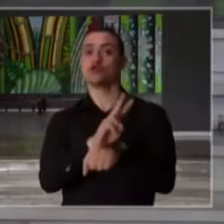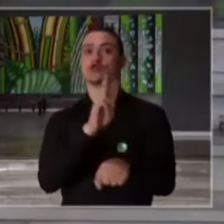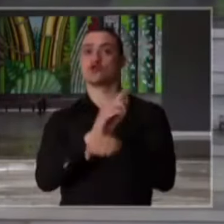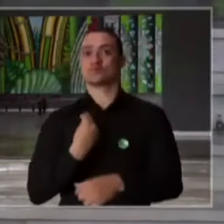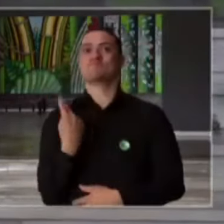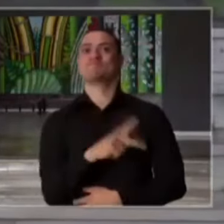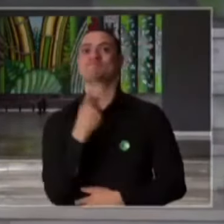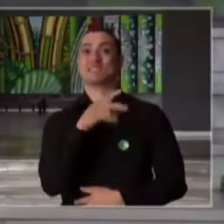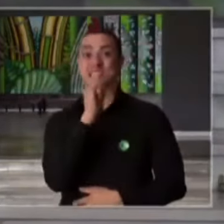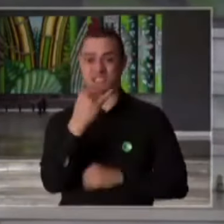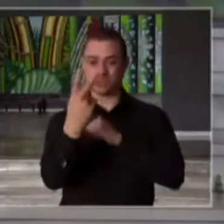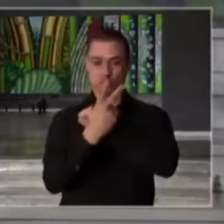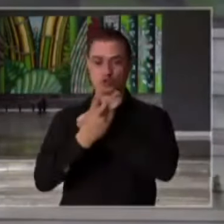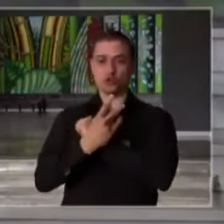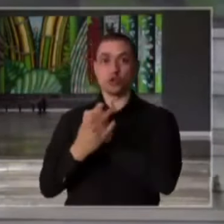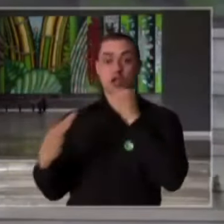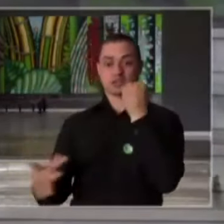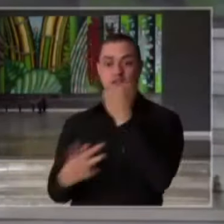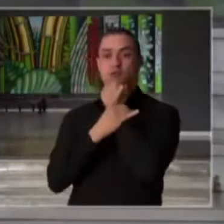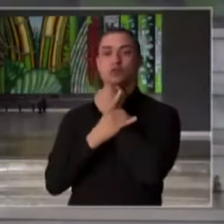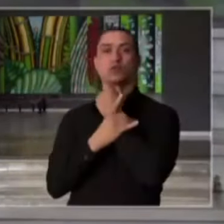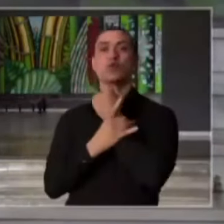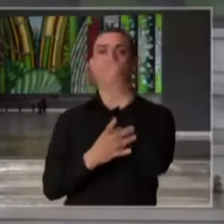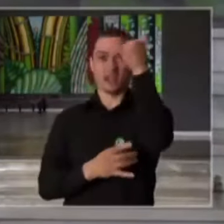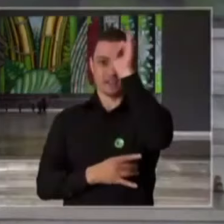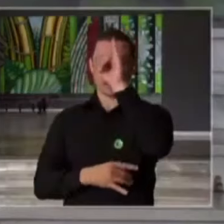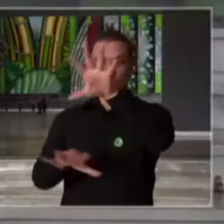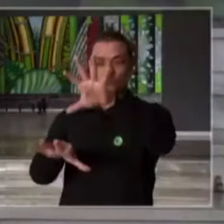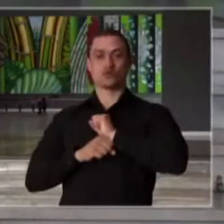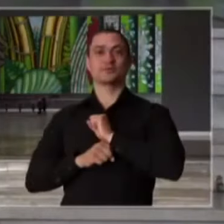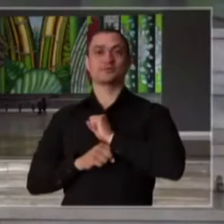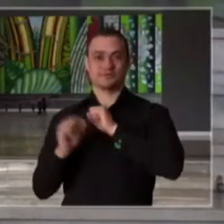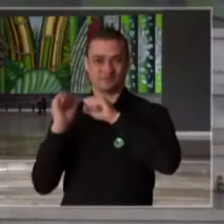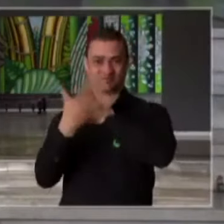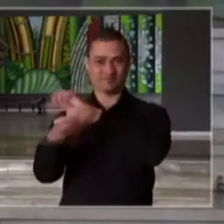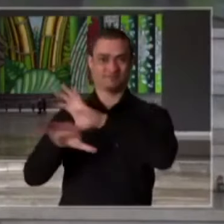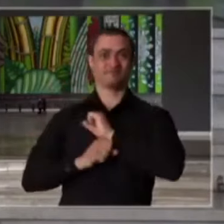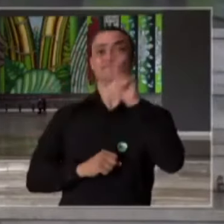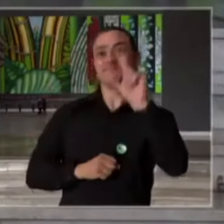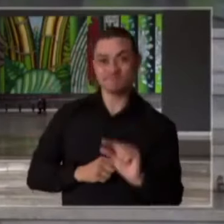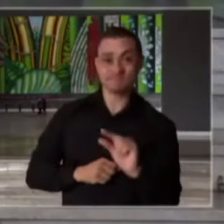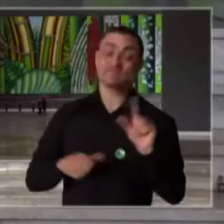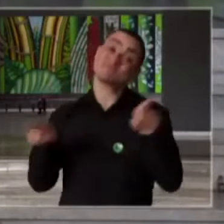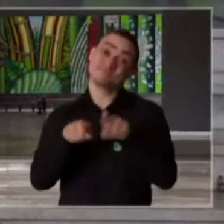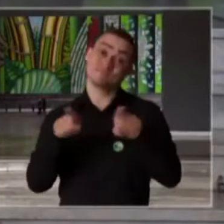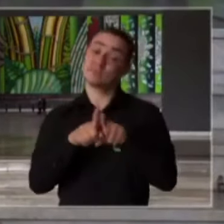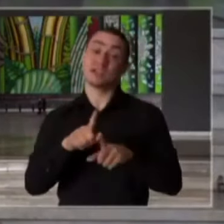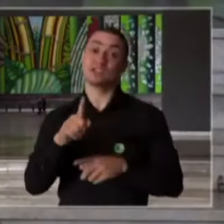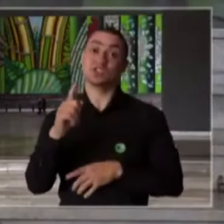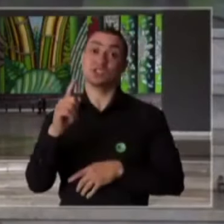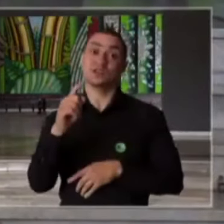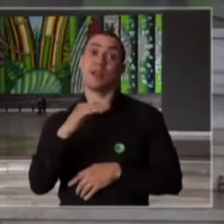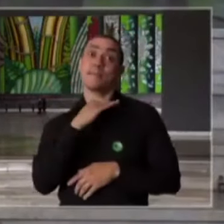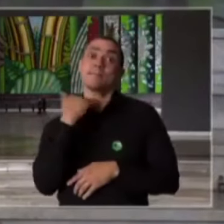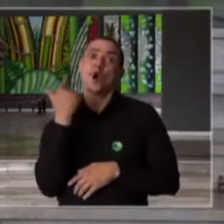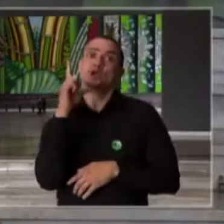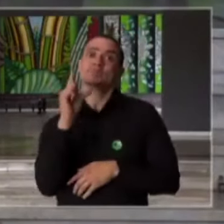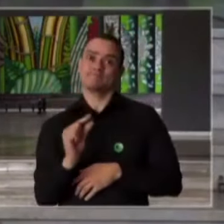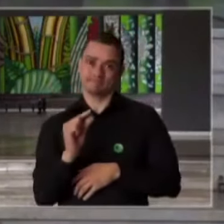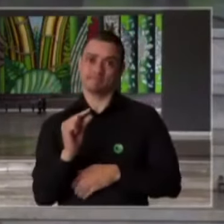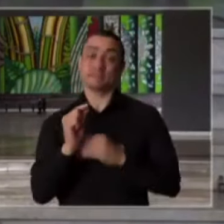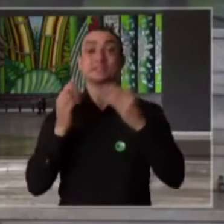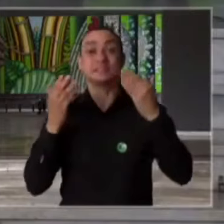estando protegidos, tenham menos possibilidade de estarem infectados e, obviamente, de irem a óbito. Portanto,